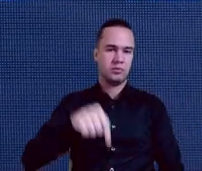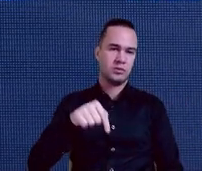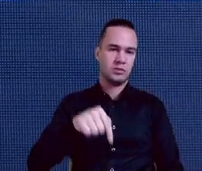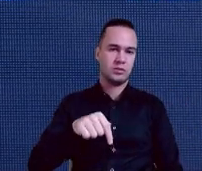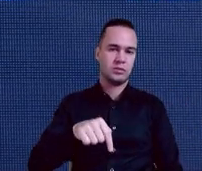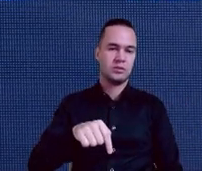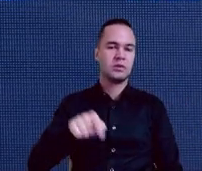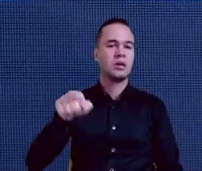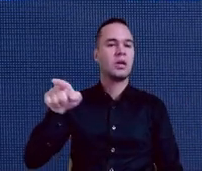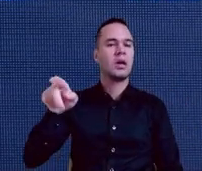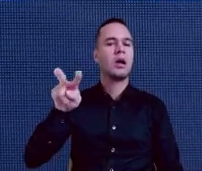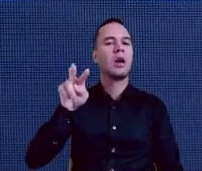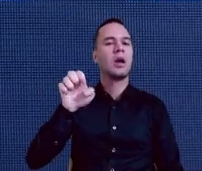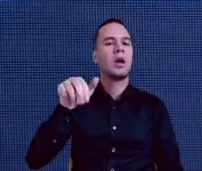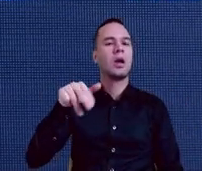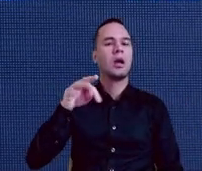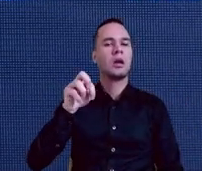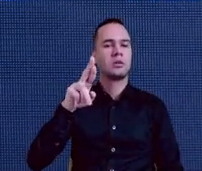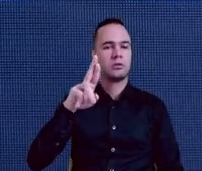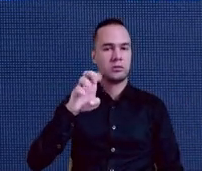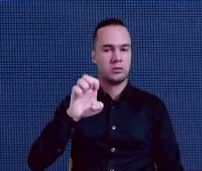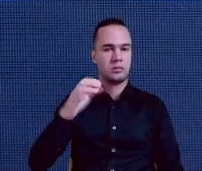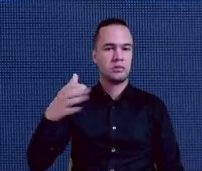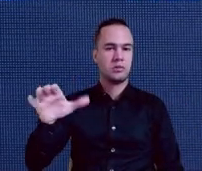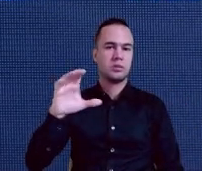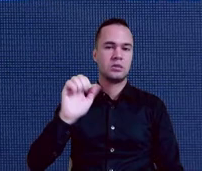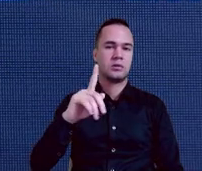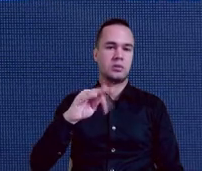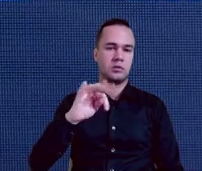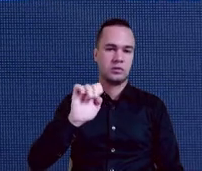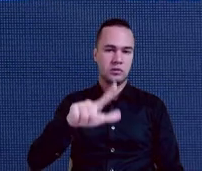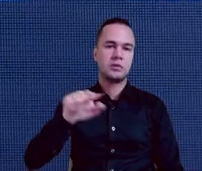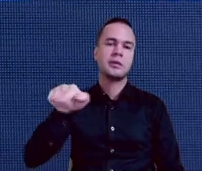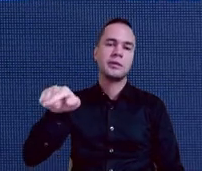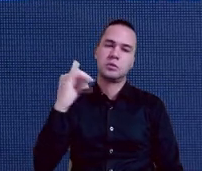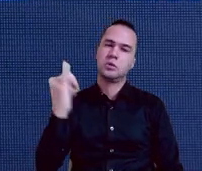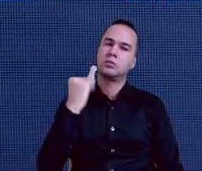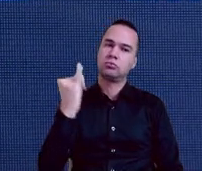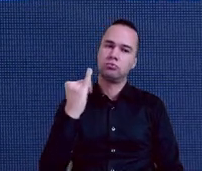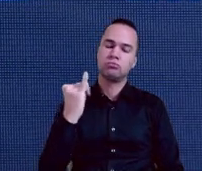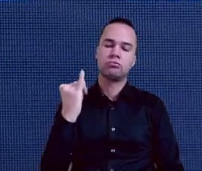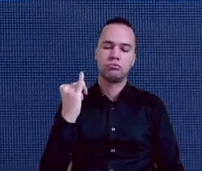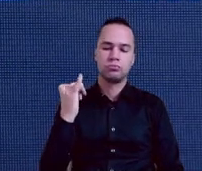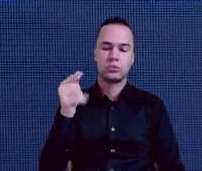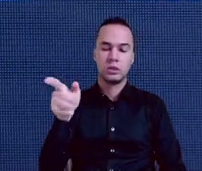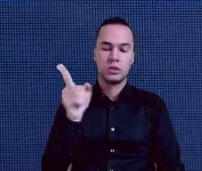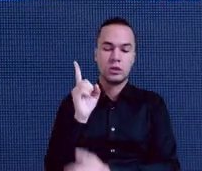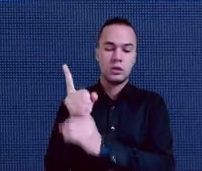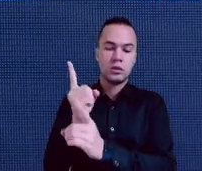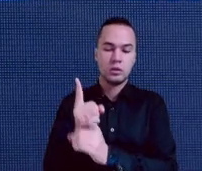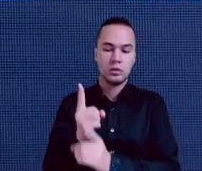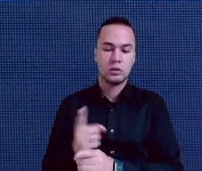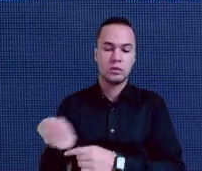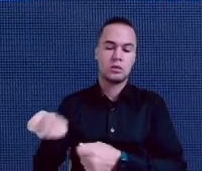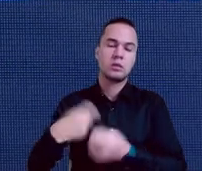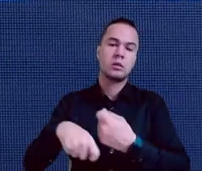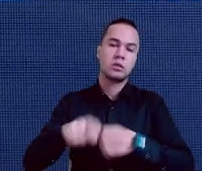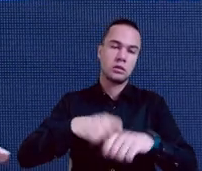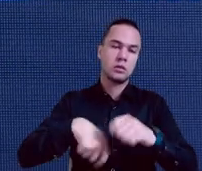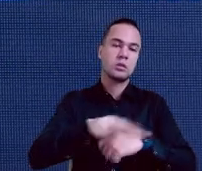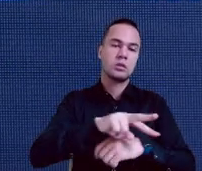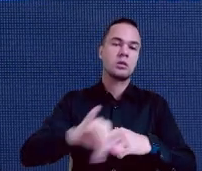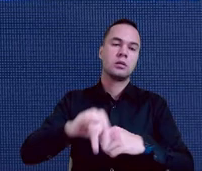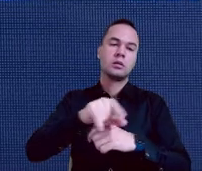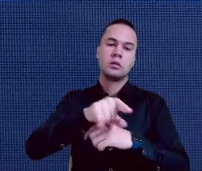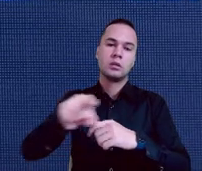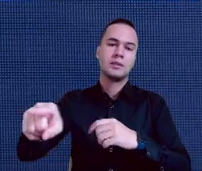tem uma um papel muito importante papel de encontrar modelos de negócios que vão endereçar essas ineficiências